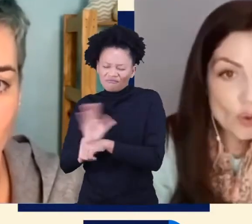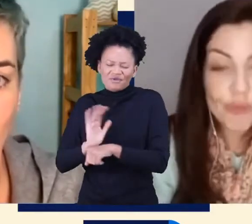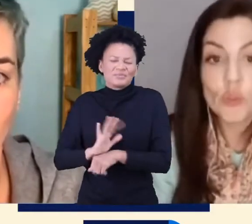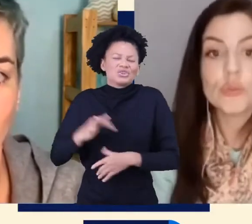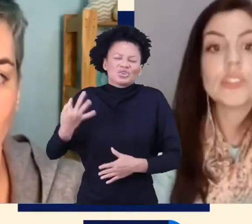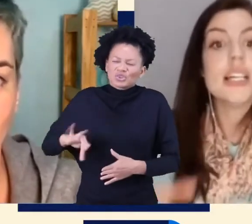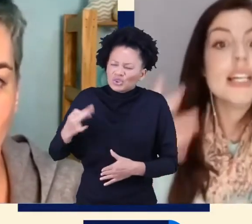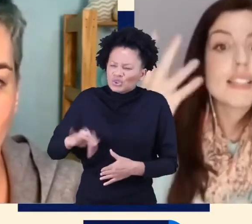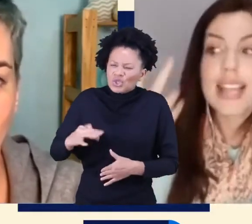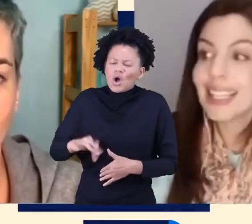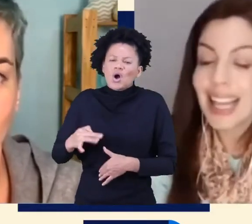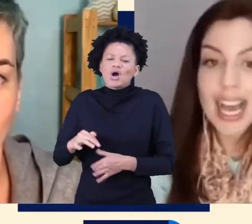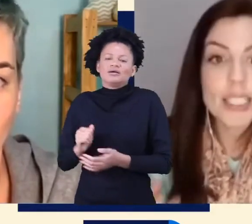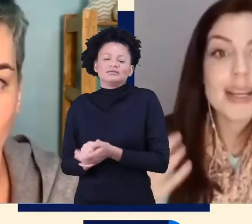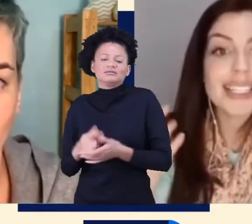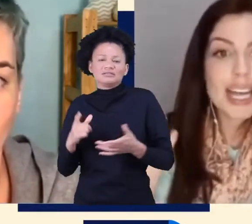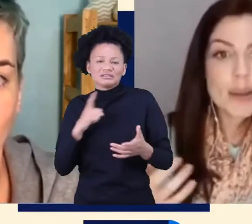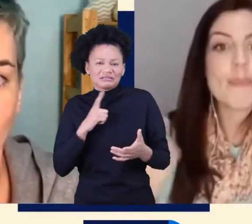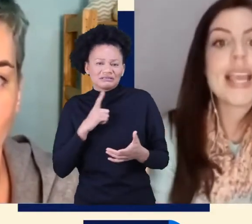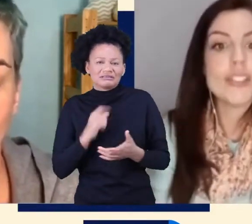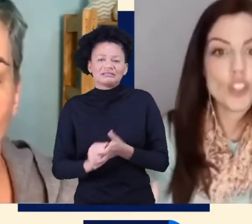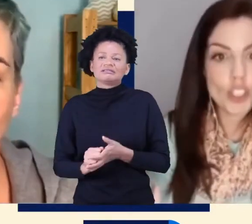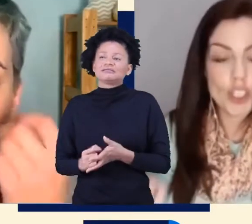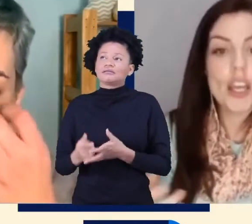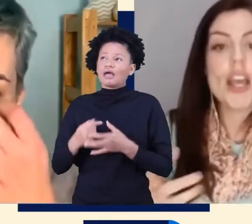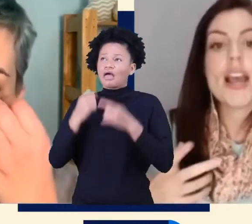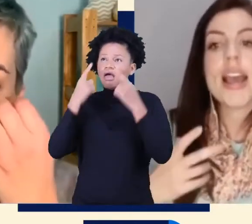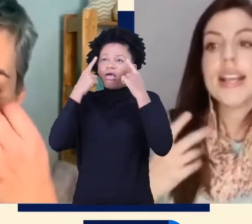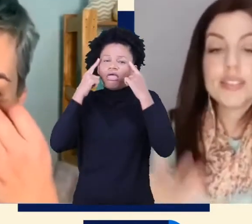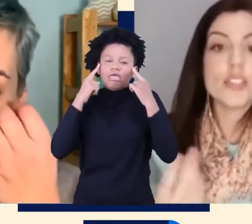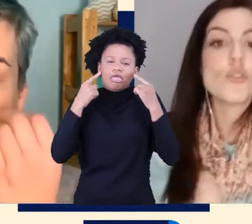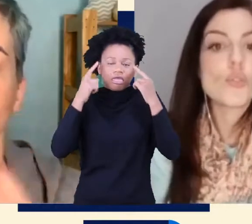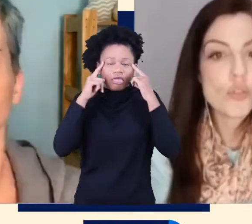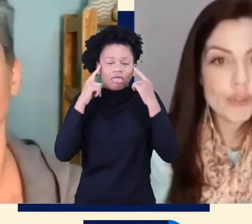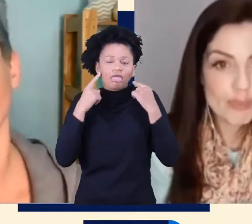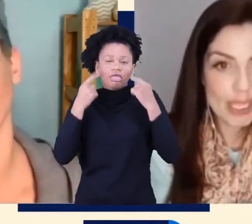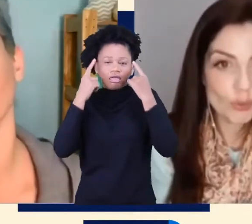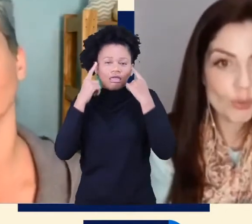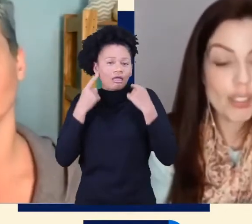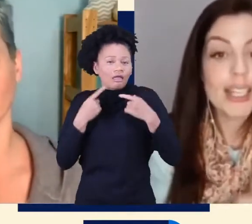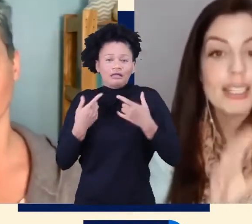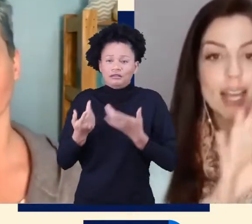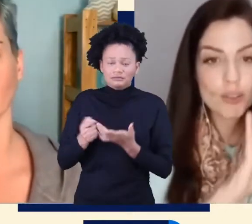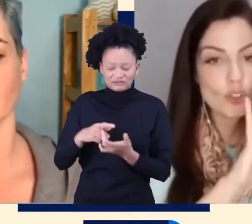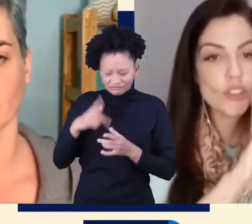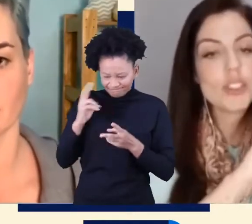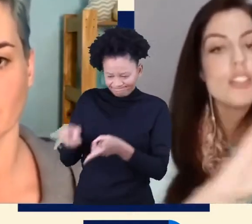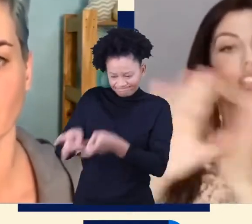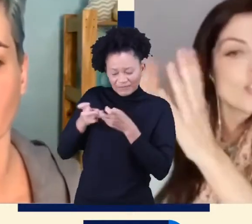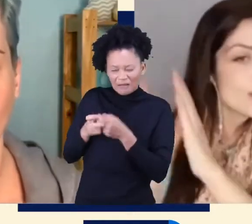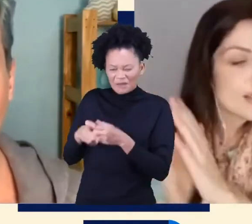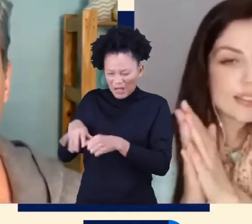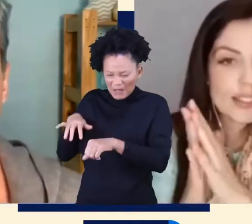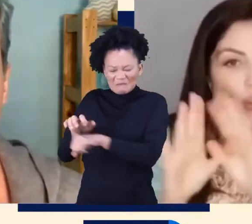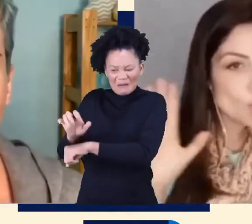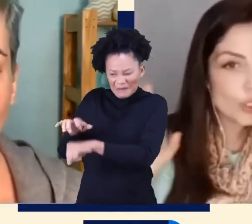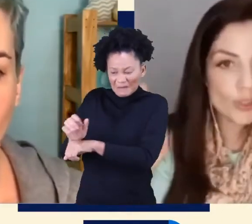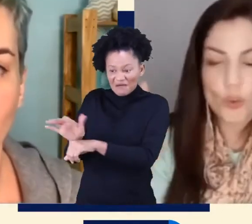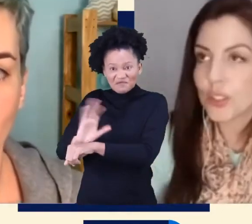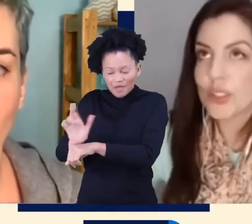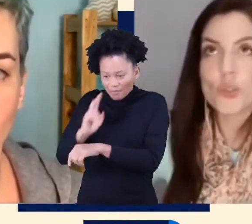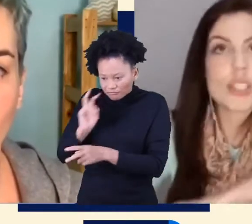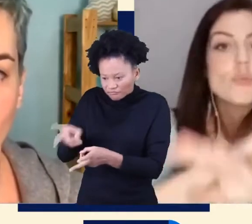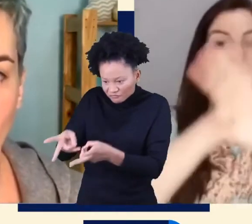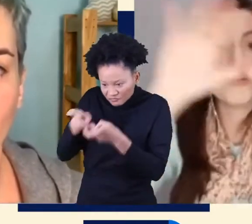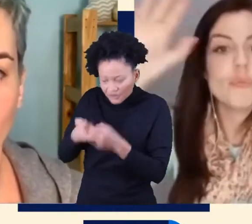garganta profunda, sai lágrima, claramente existe um sofrimento. Claro, gente, tem gente que se excita com